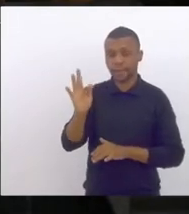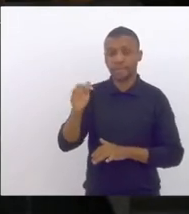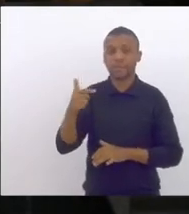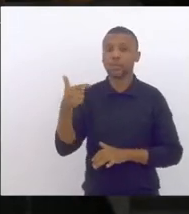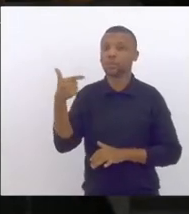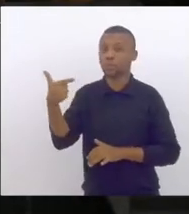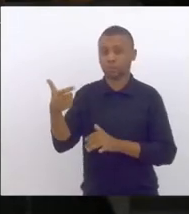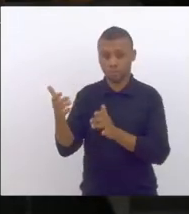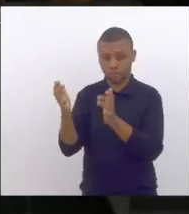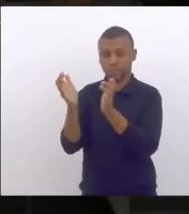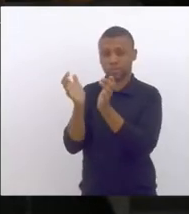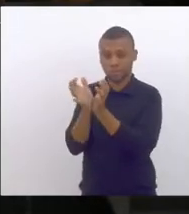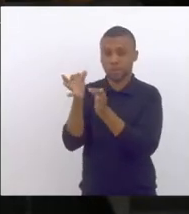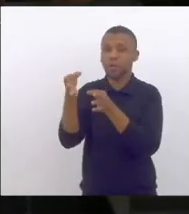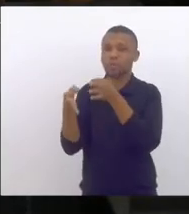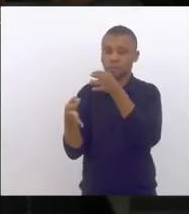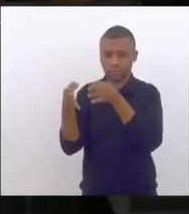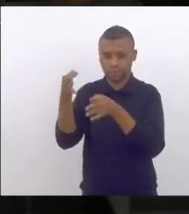que